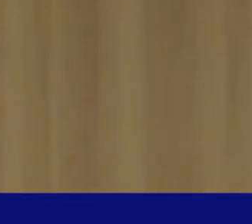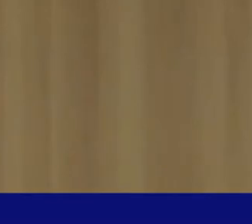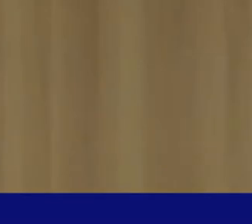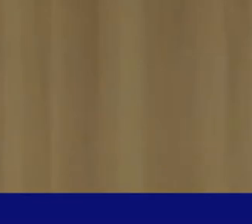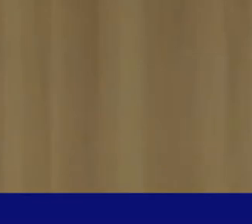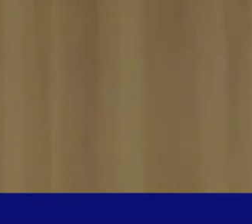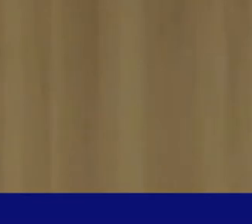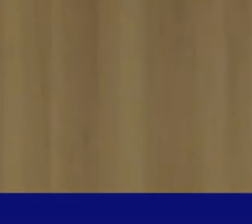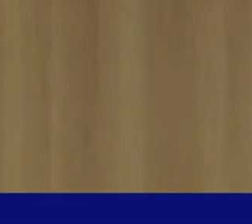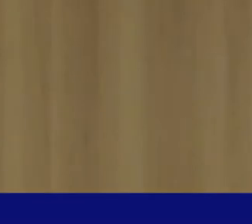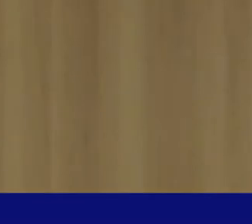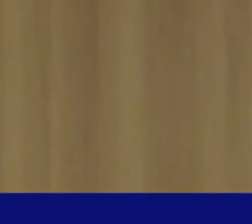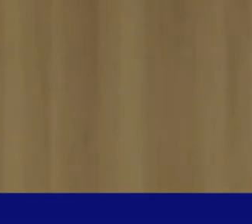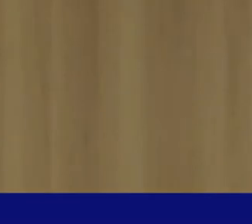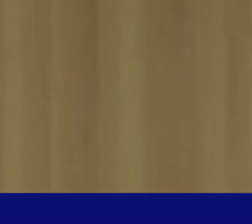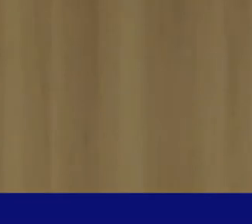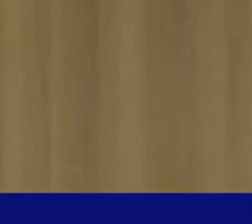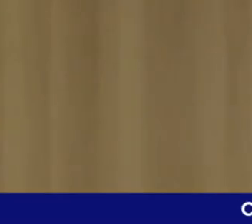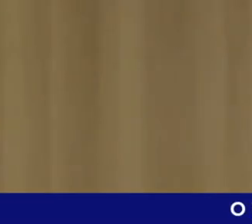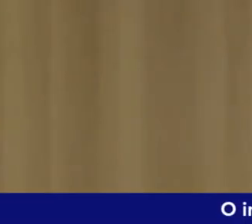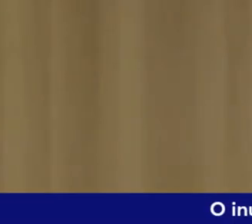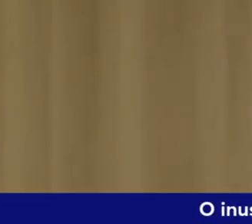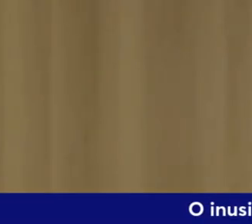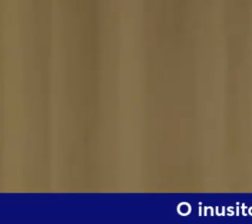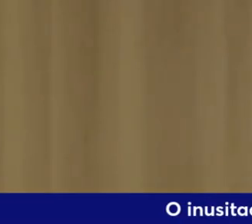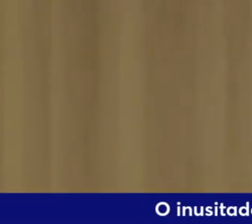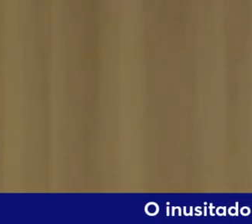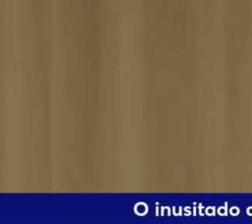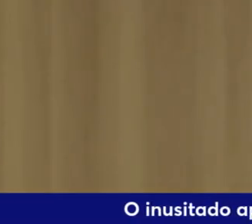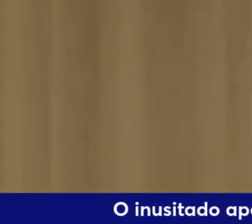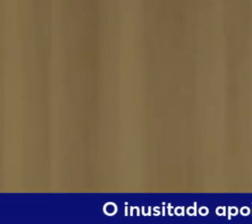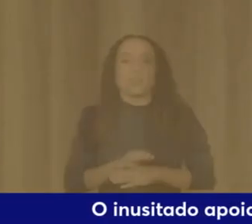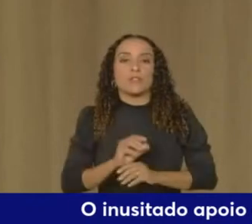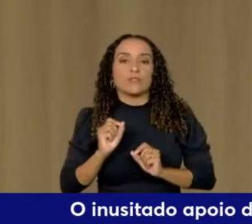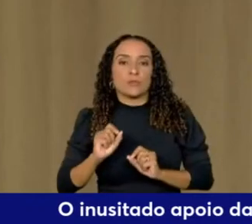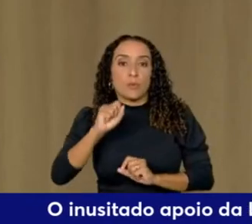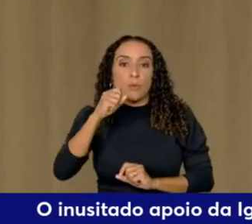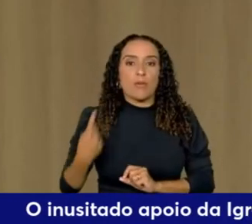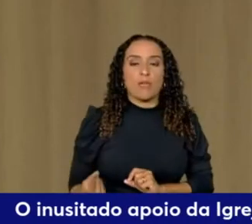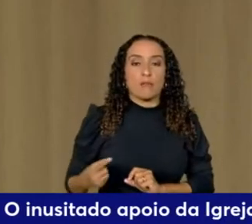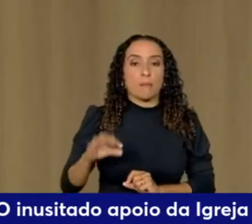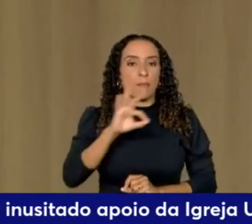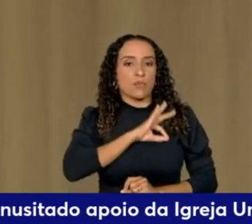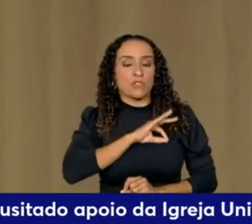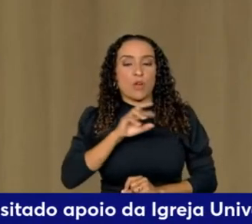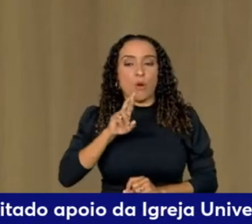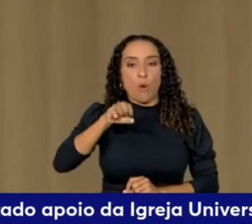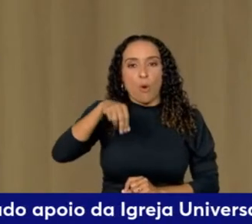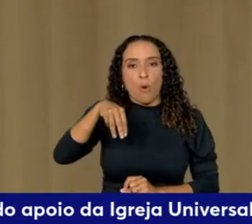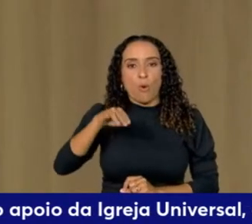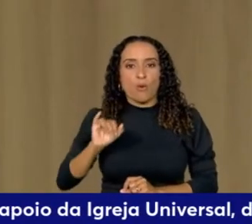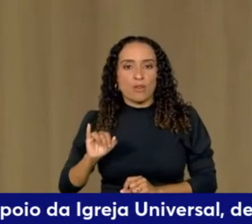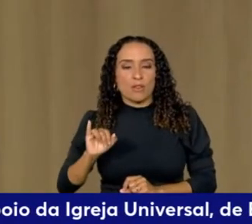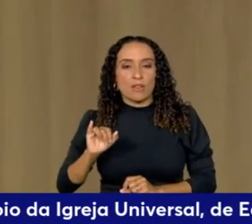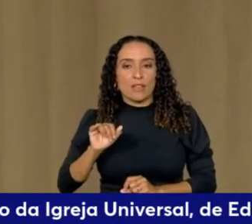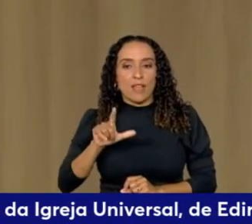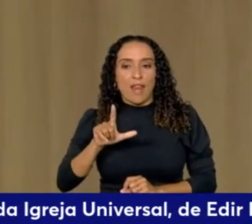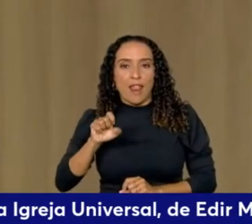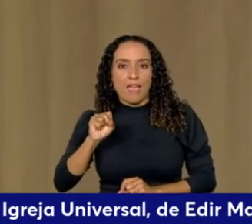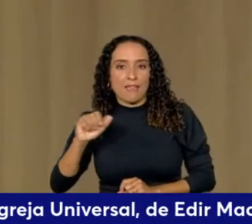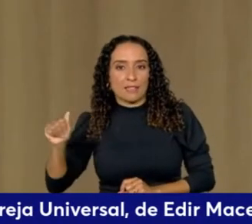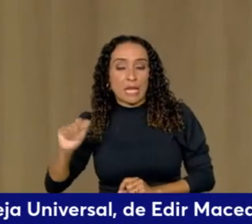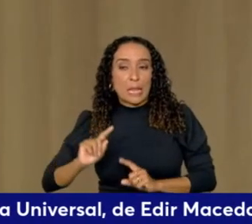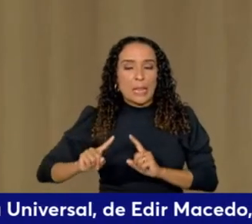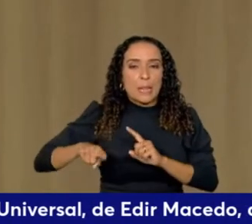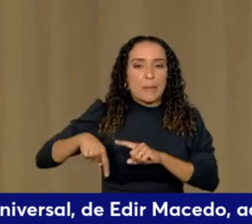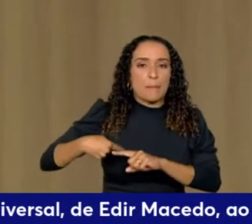homologou a colaboração premiada do ex-policial Roni Lessa depois de